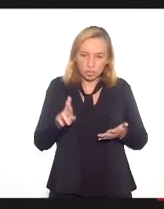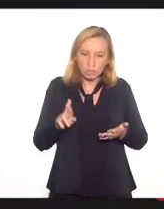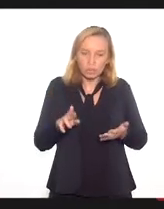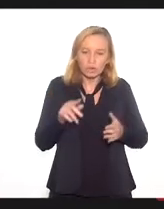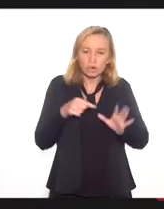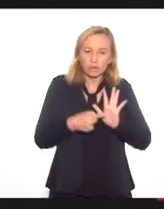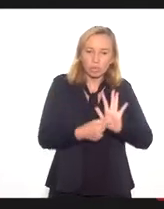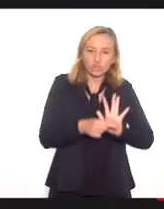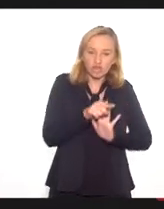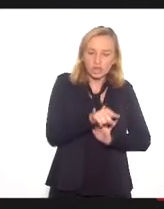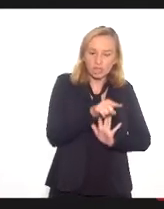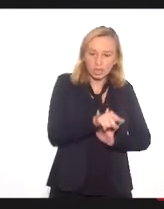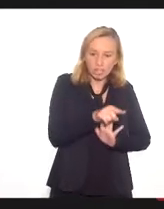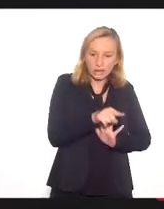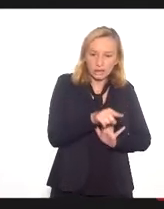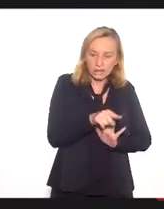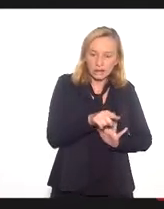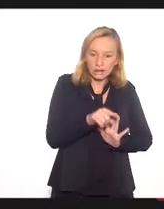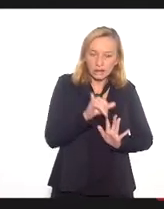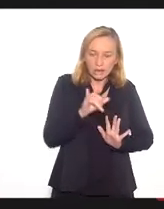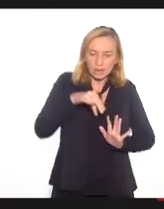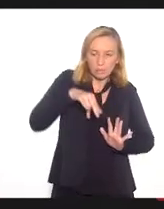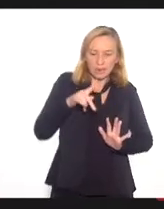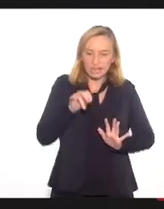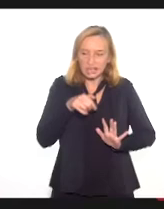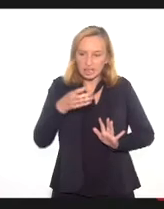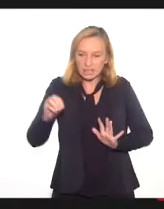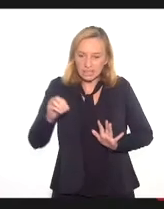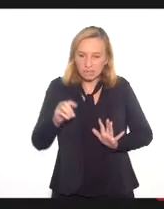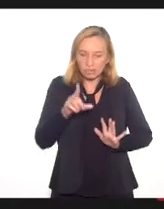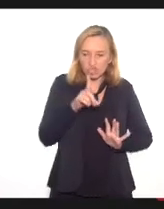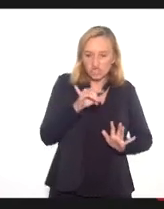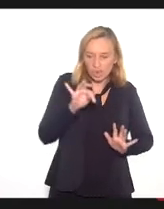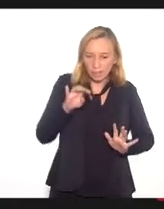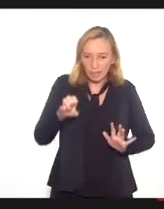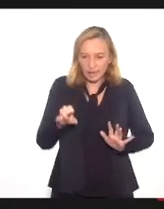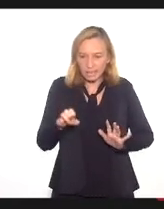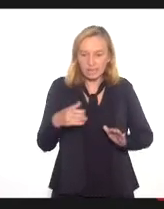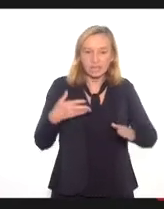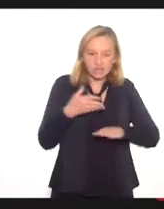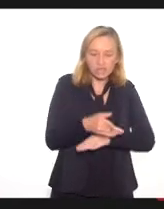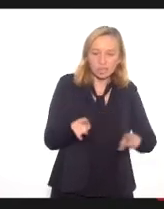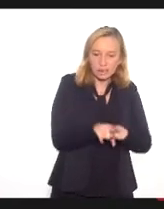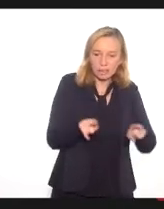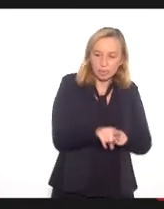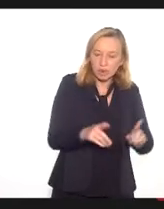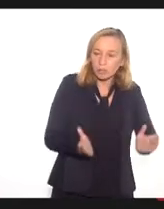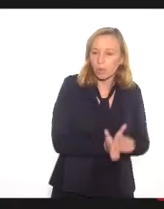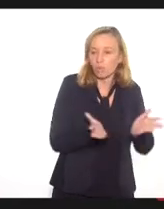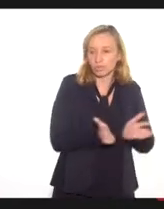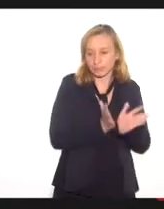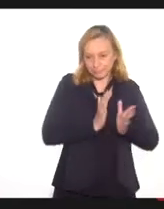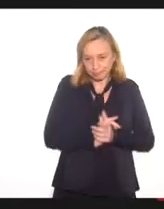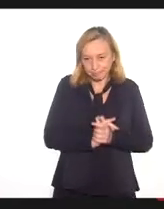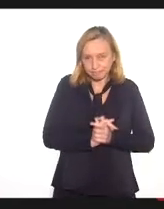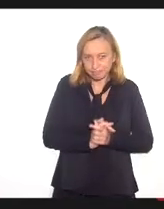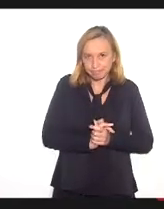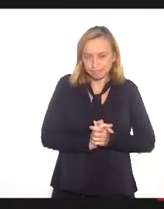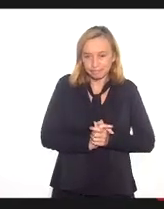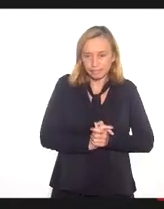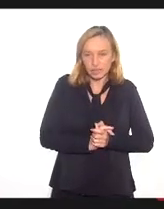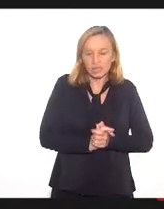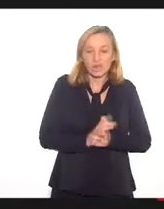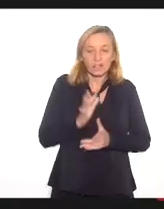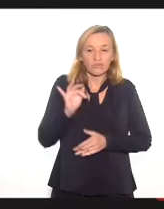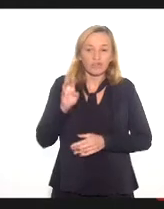que as condições da hipertensão, diabetes e tal, que atinge também os mais pobres, elas são